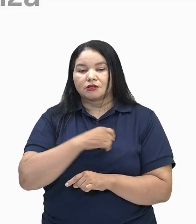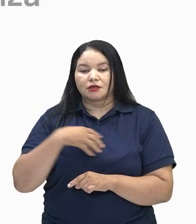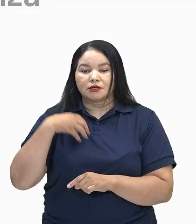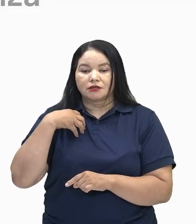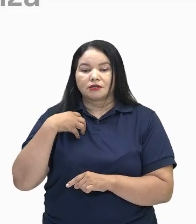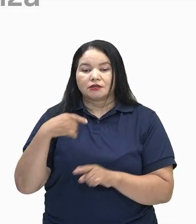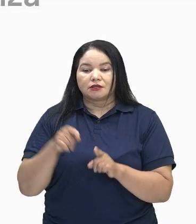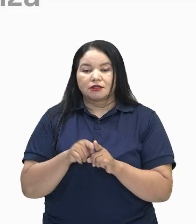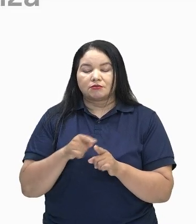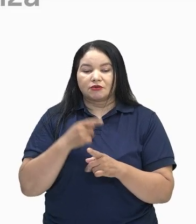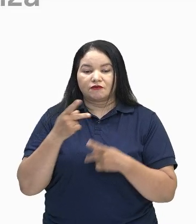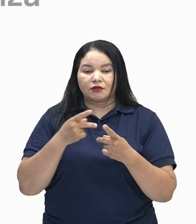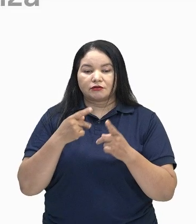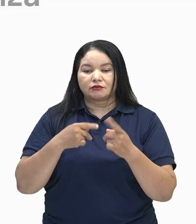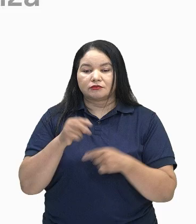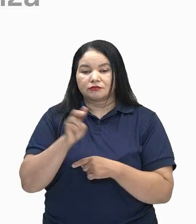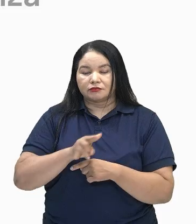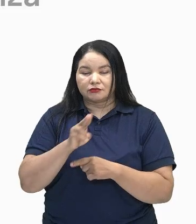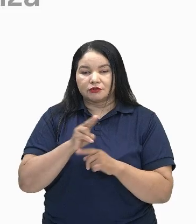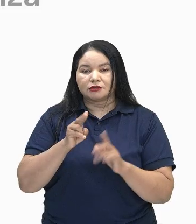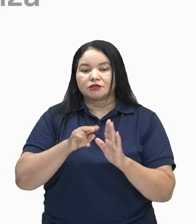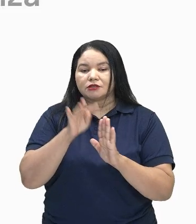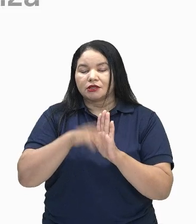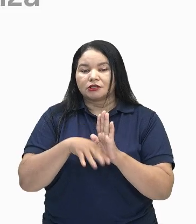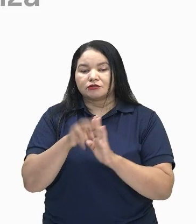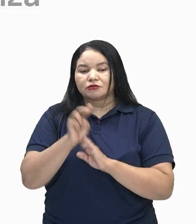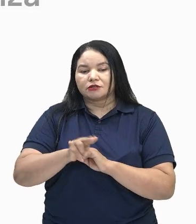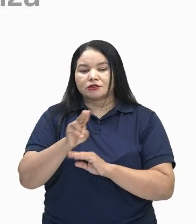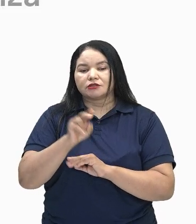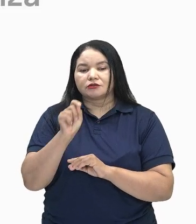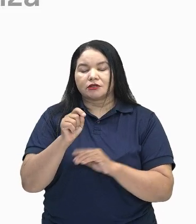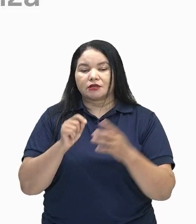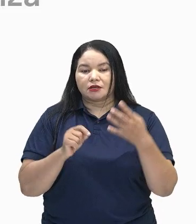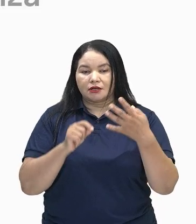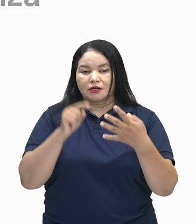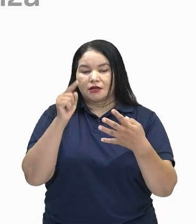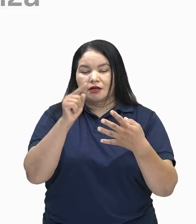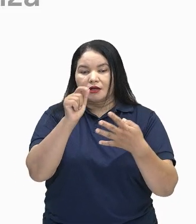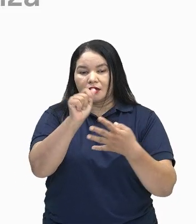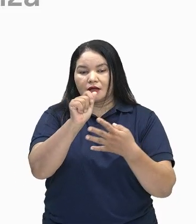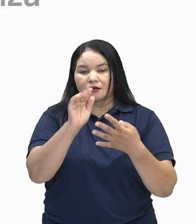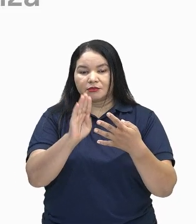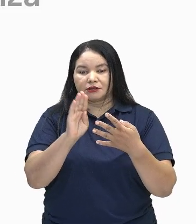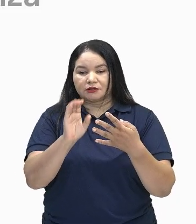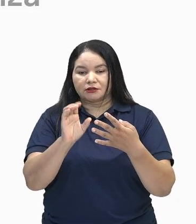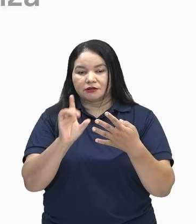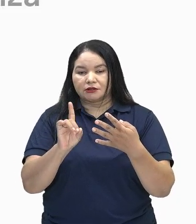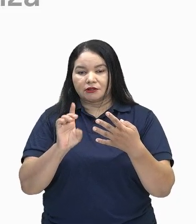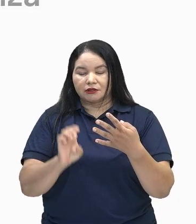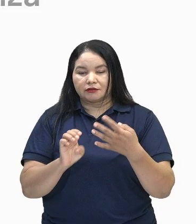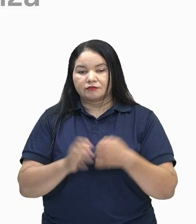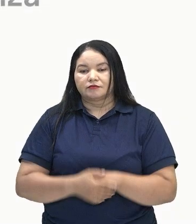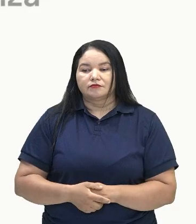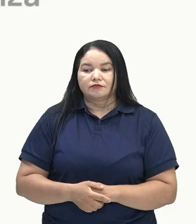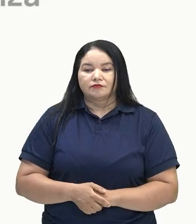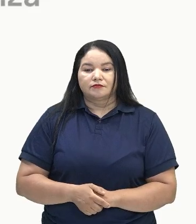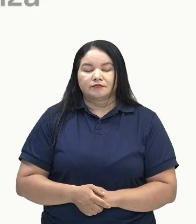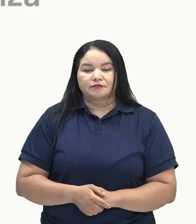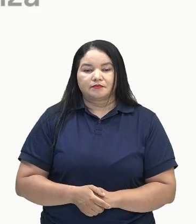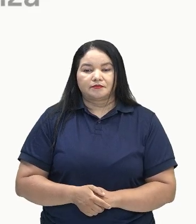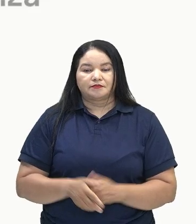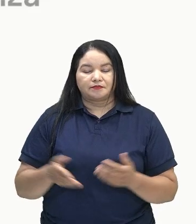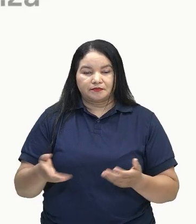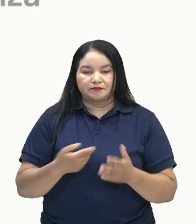predominantemente. Aí tem as opções, né? Letra A, B, C, D ou E. Então, veja só que o texto diz, as